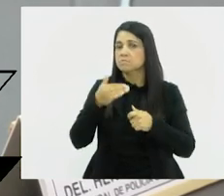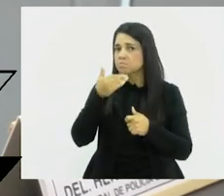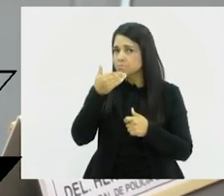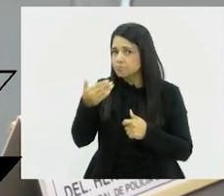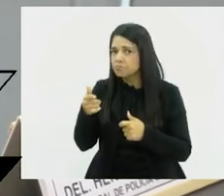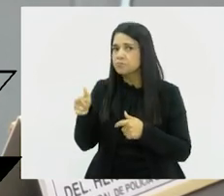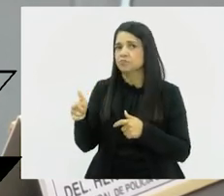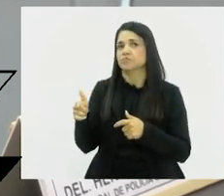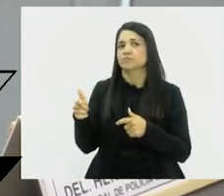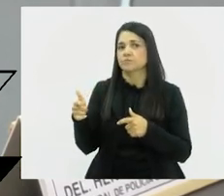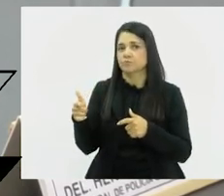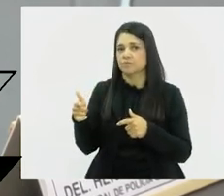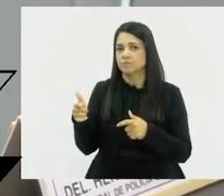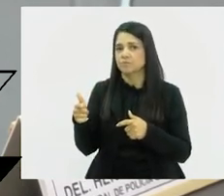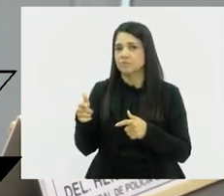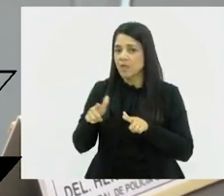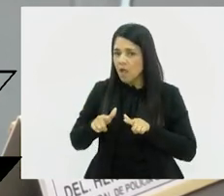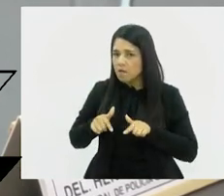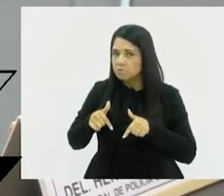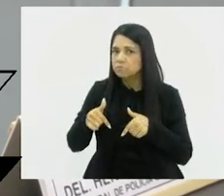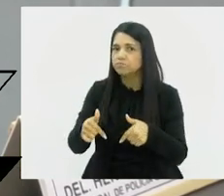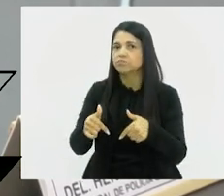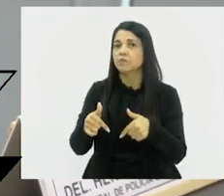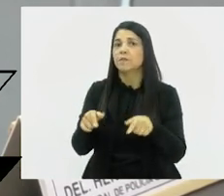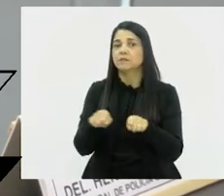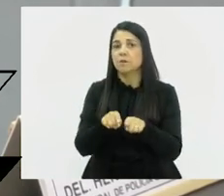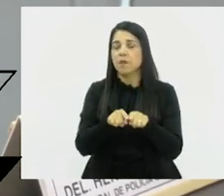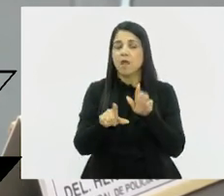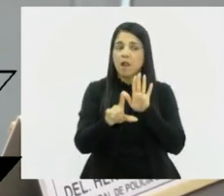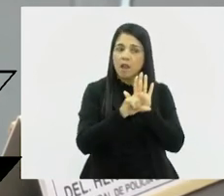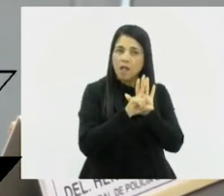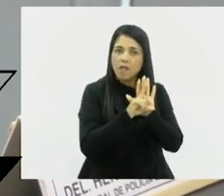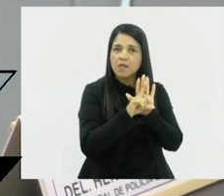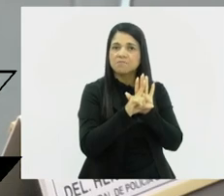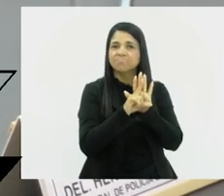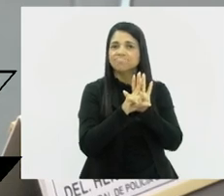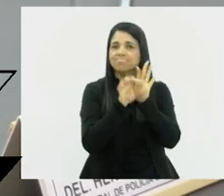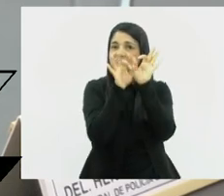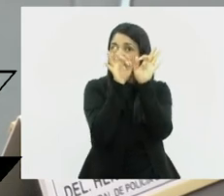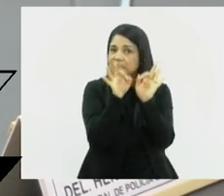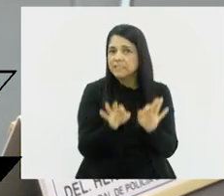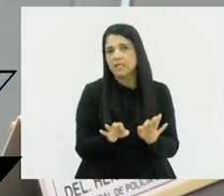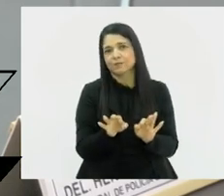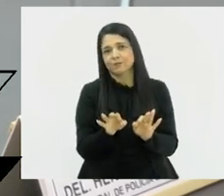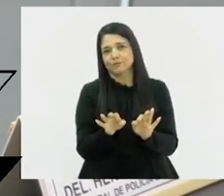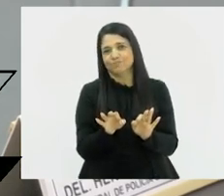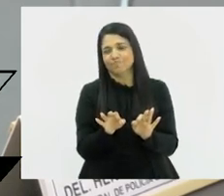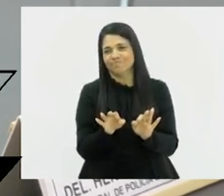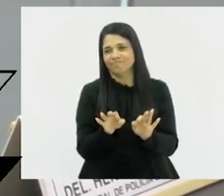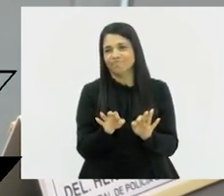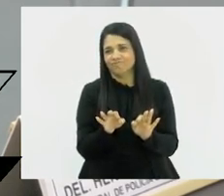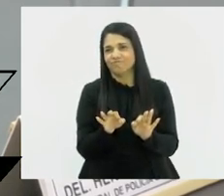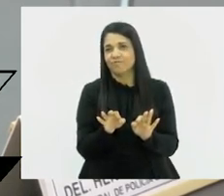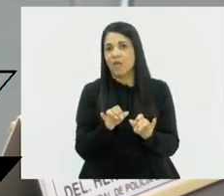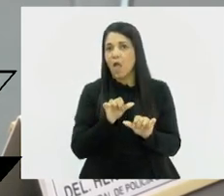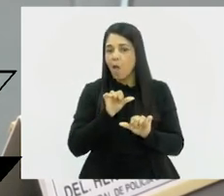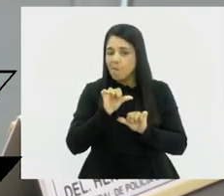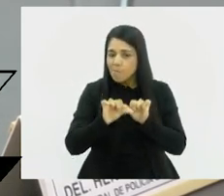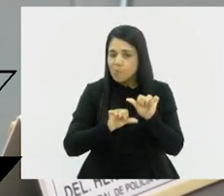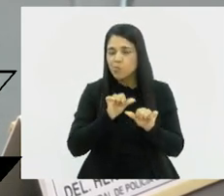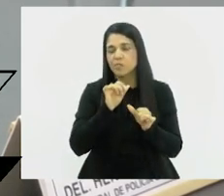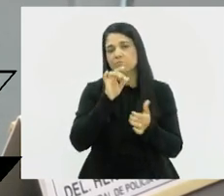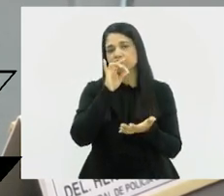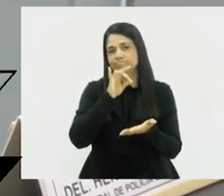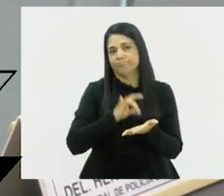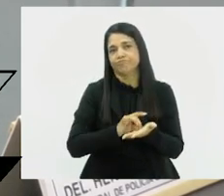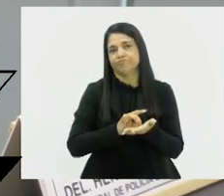gente possa executar essa lei de forma efetiva, que a gente efetivamente consiga mudar a realidade da